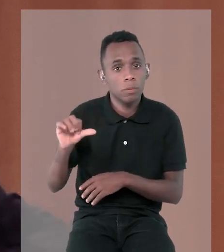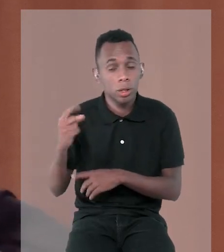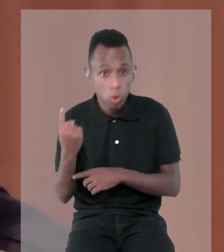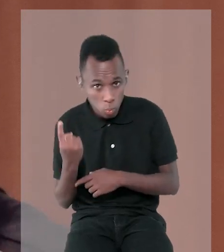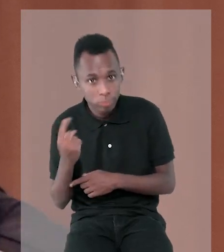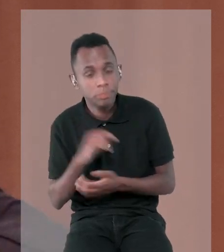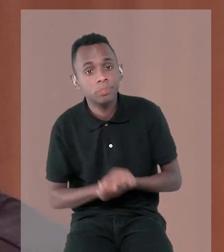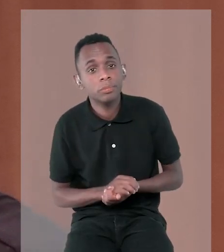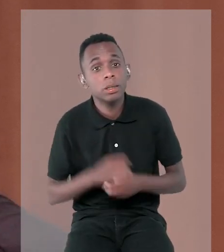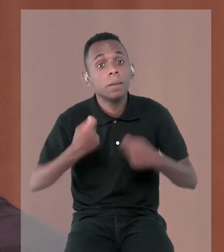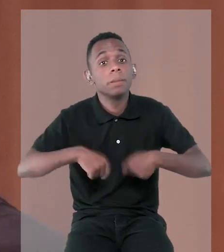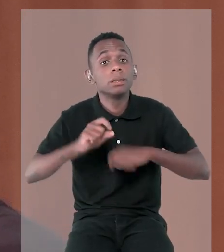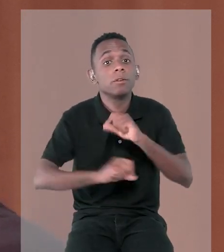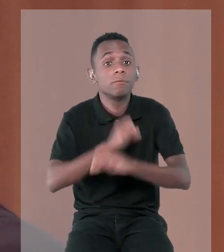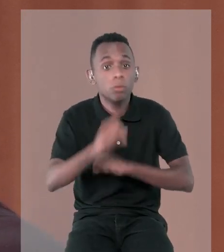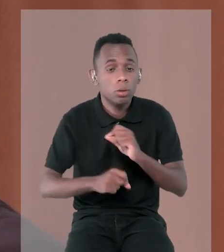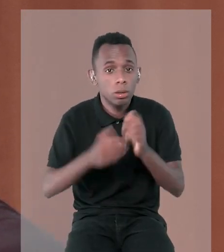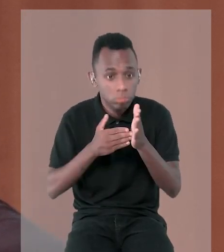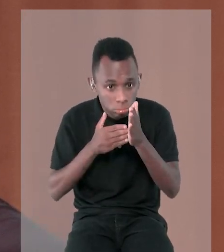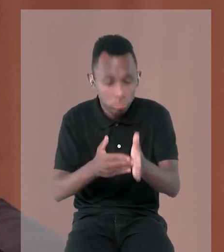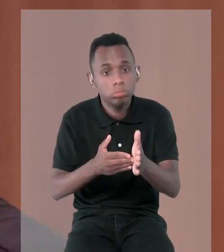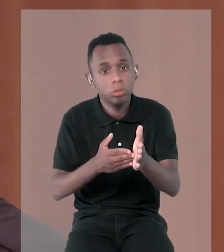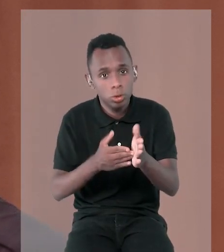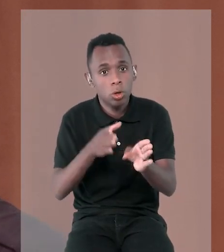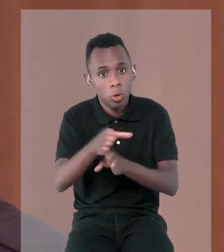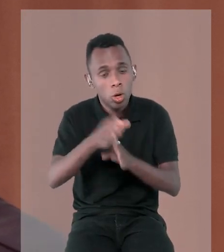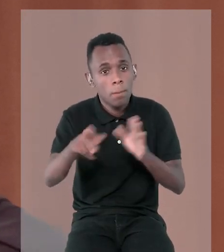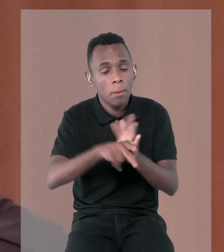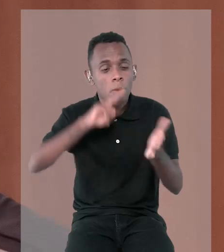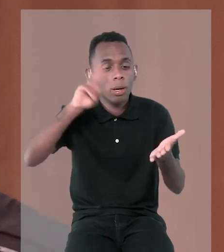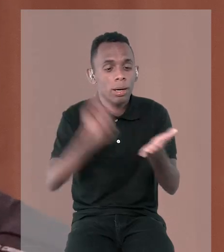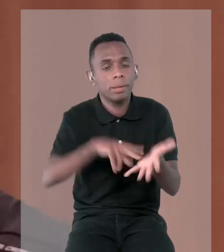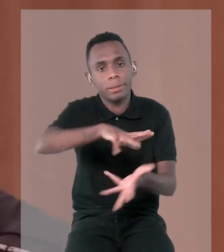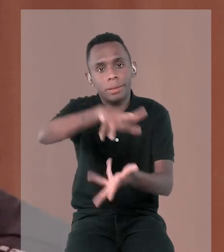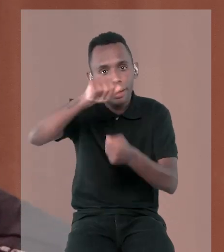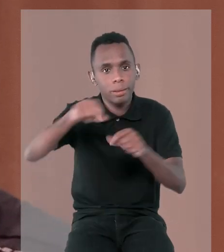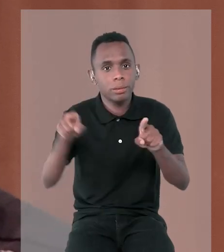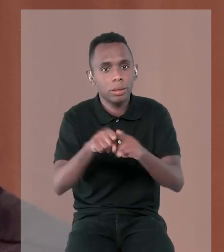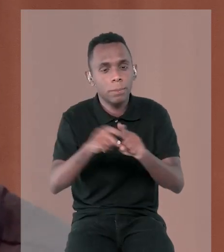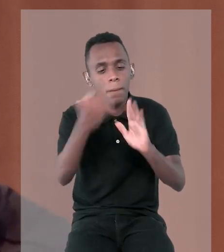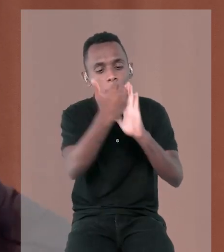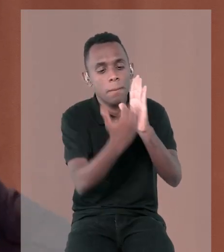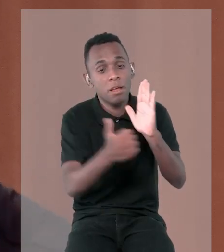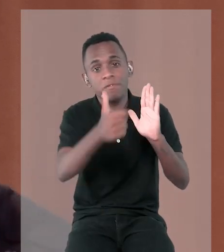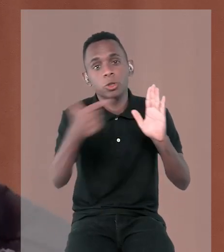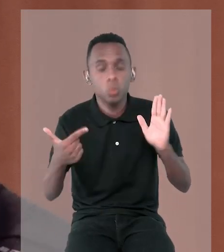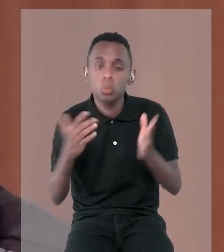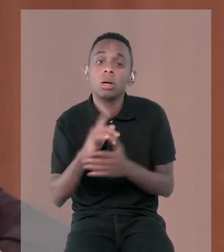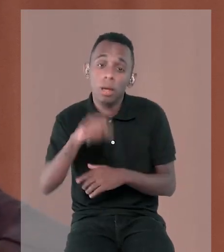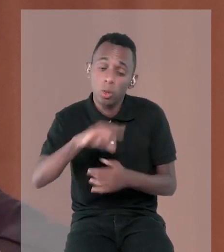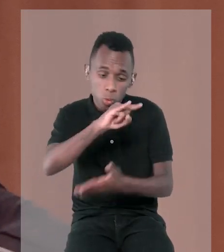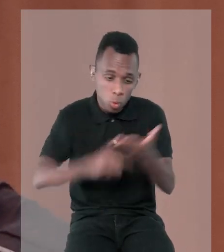Suécia, ele deveria ser o eixo orientador da Carta da Terra e da Agenda 21, que foram